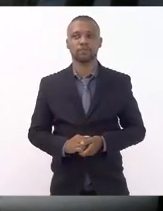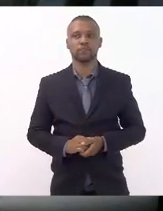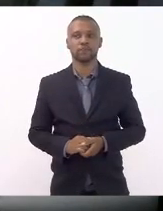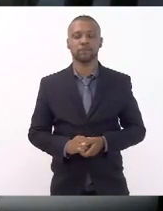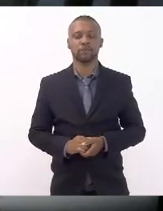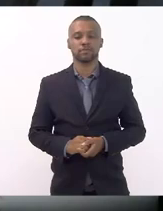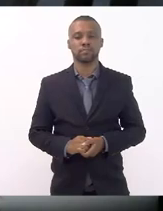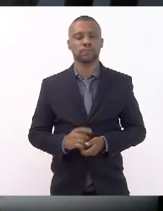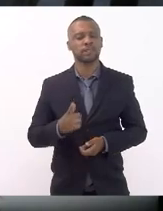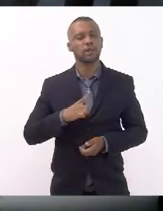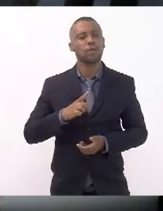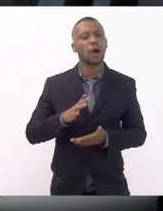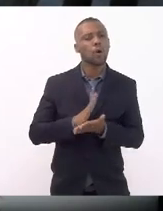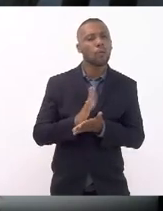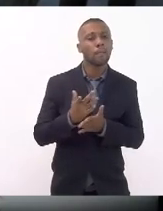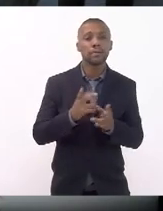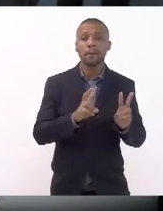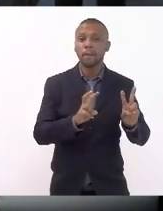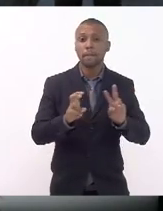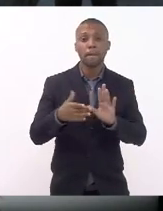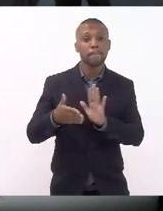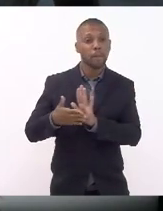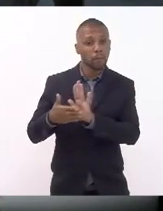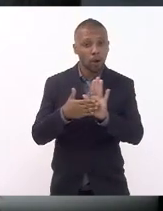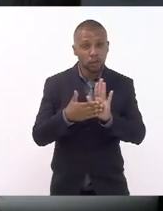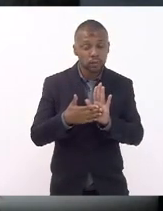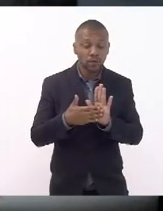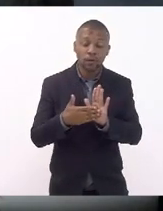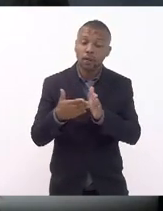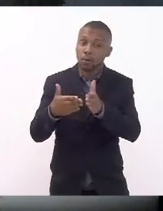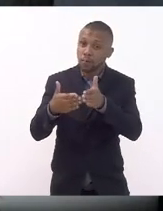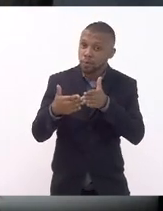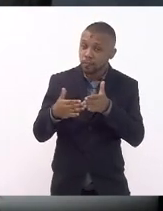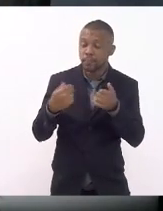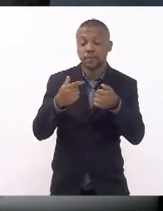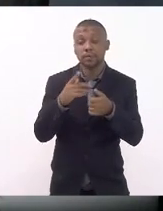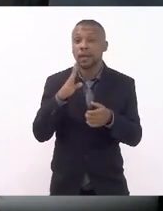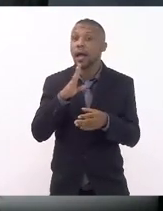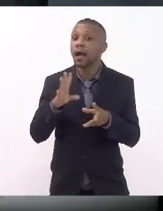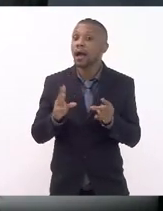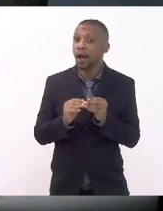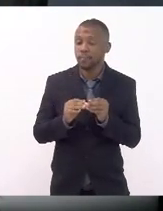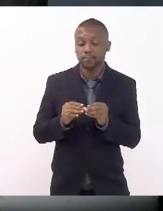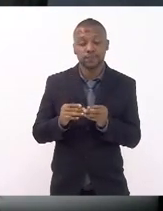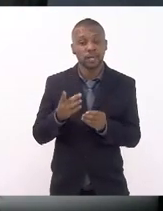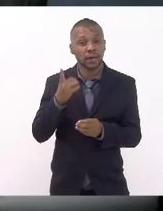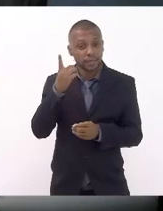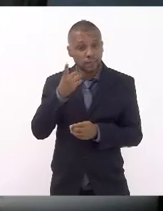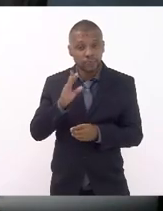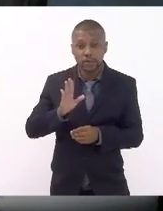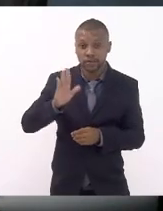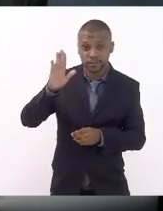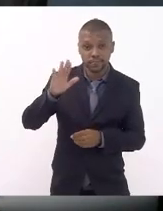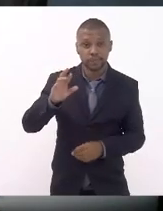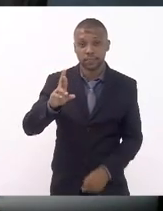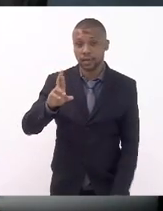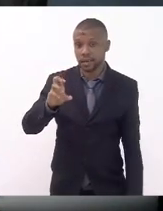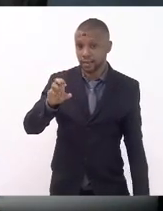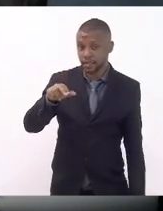Nós temos alguma outras pautas, só para que possamos ser breve, por favor. Deputada Renata